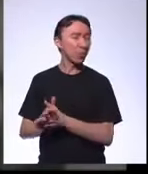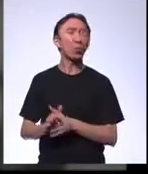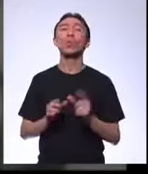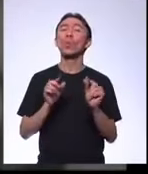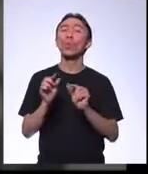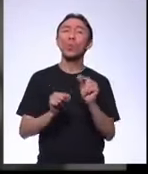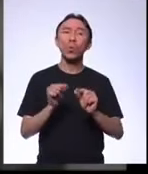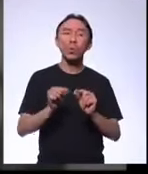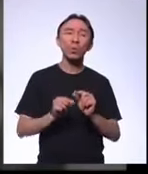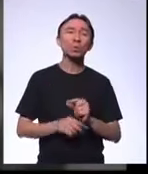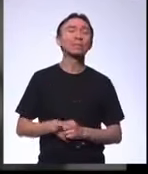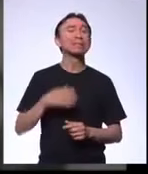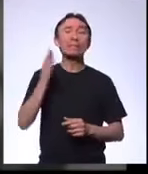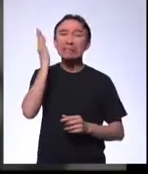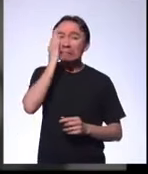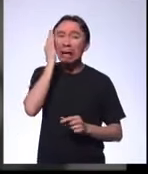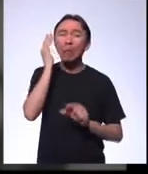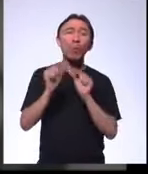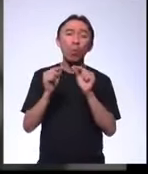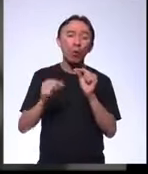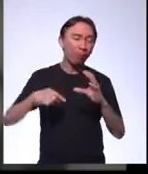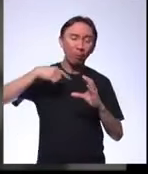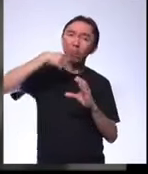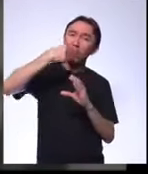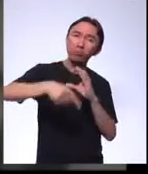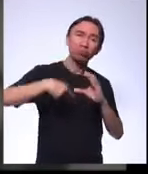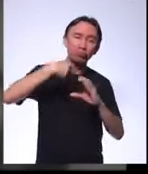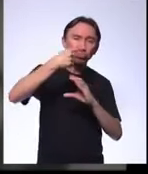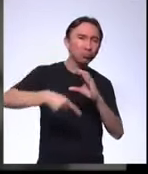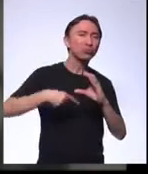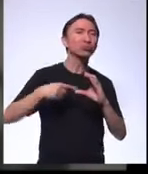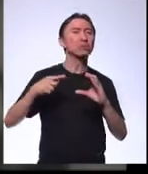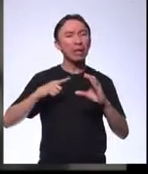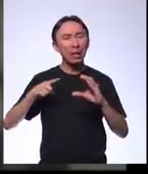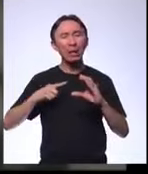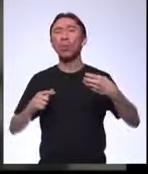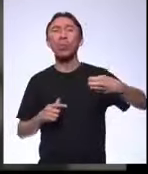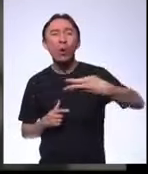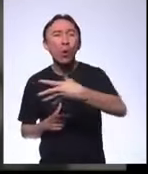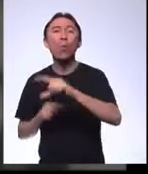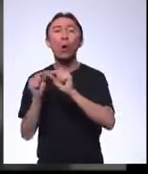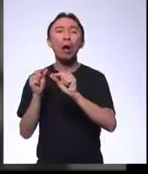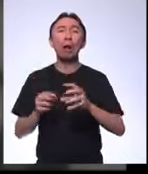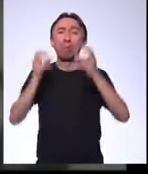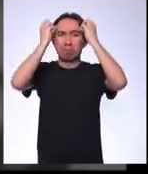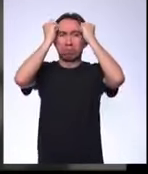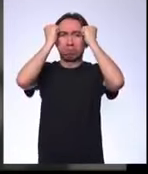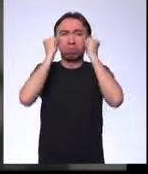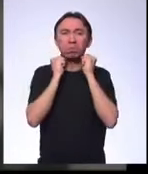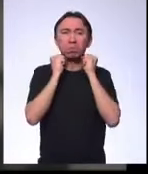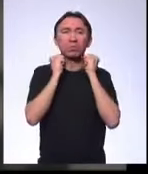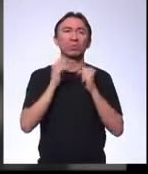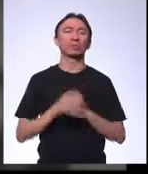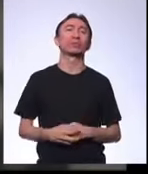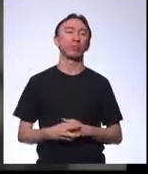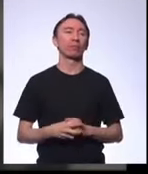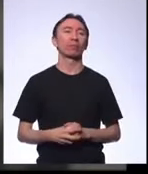hoje no mundo inteiro um elemento novo que se chama terrorismo.